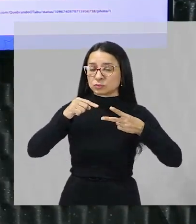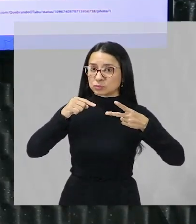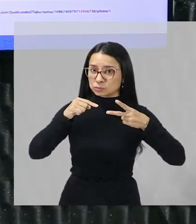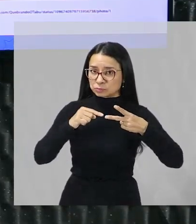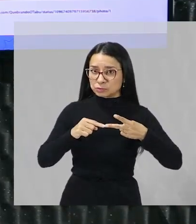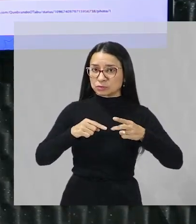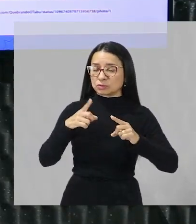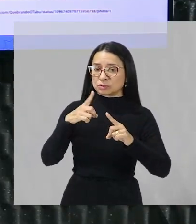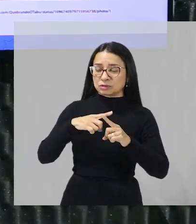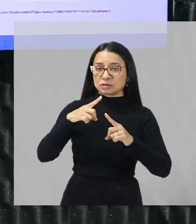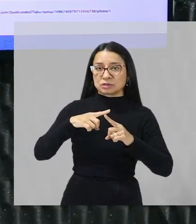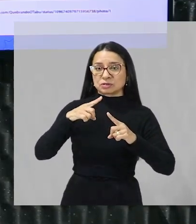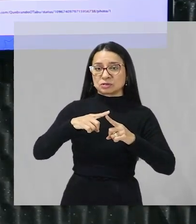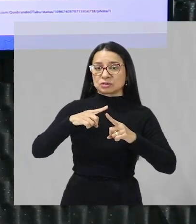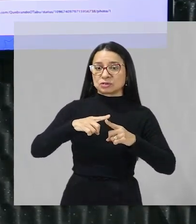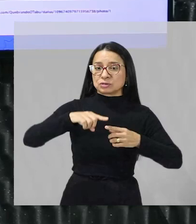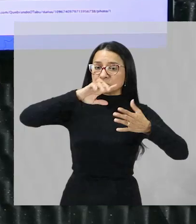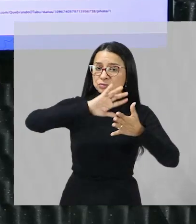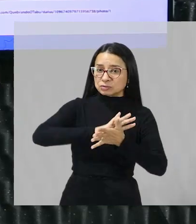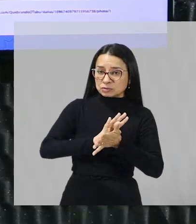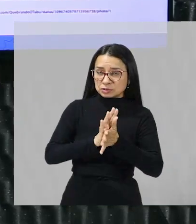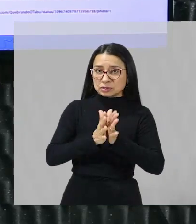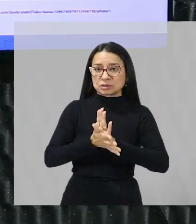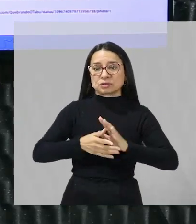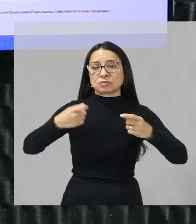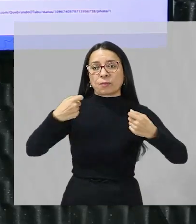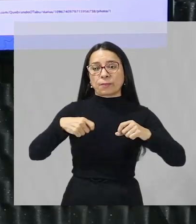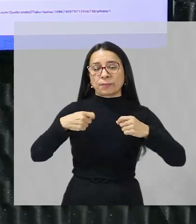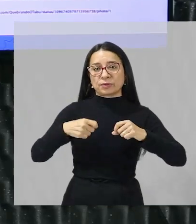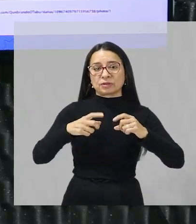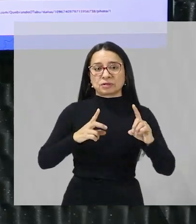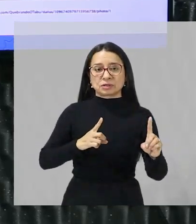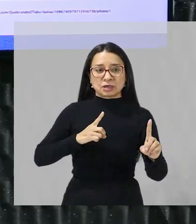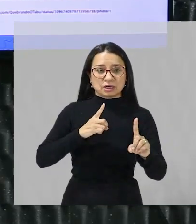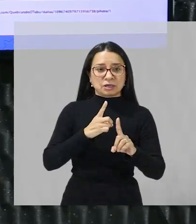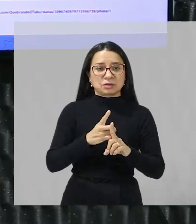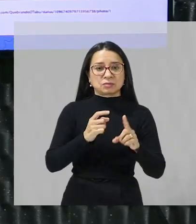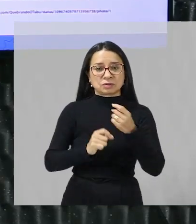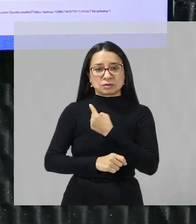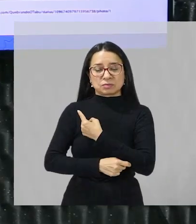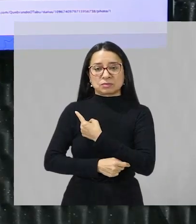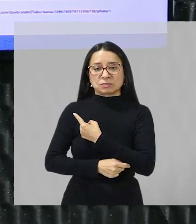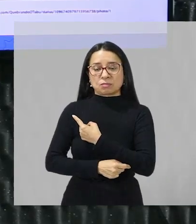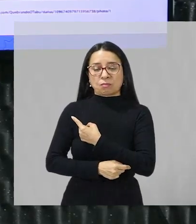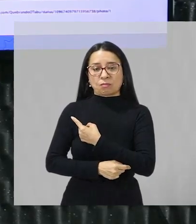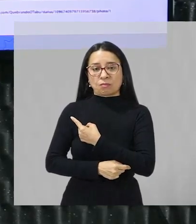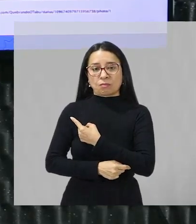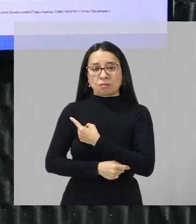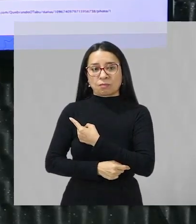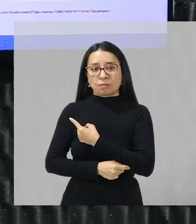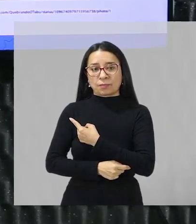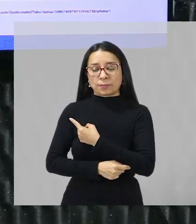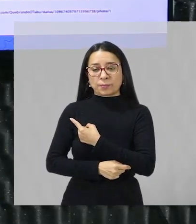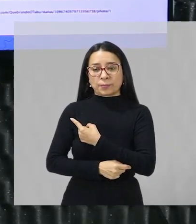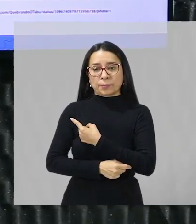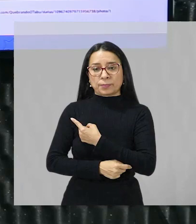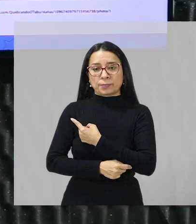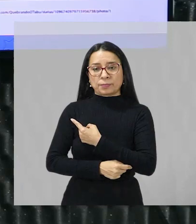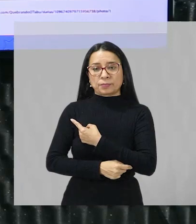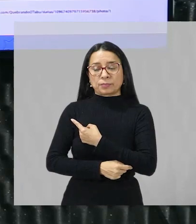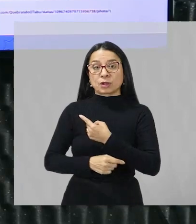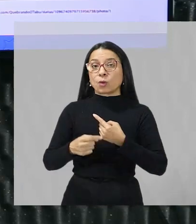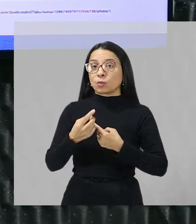formas de racismo que a gente precisa encontrar na tirinha, no quadrinho que a gente vai ler, tá? Grifa aí,